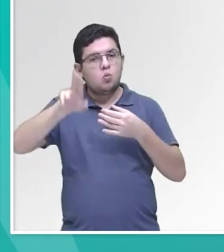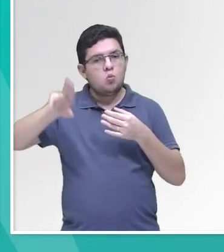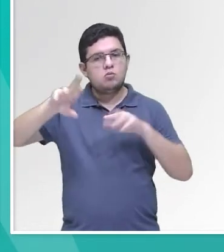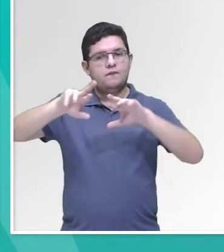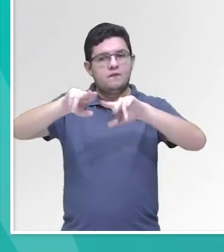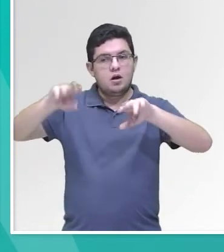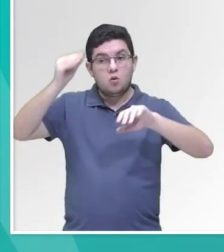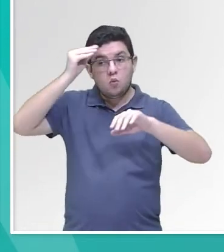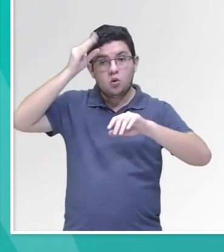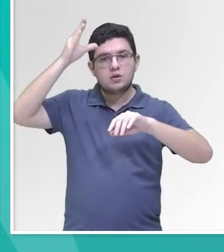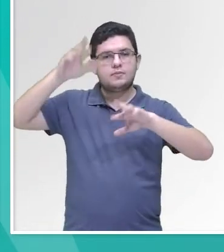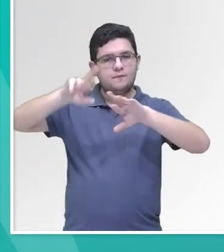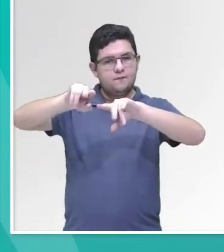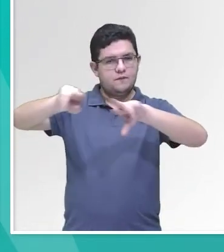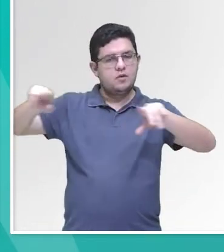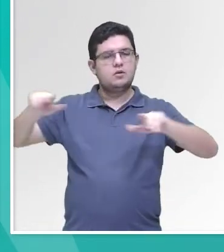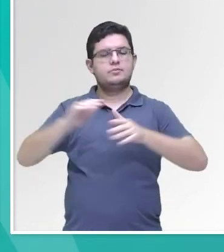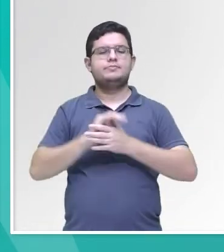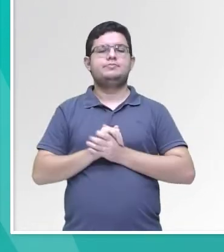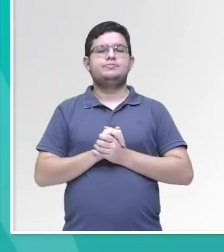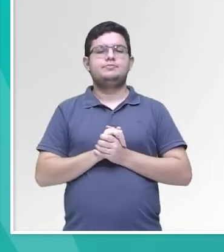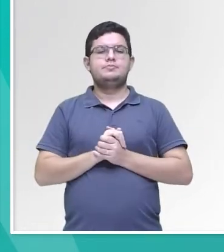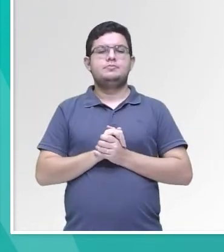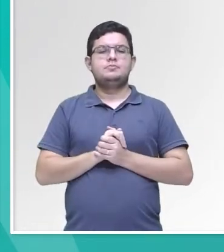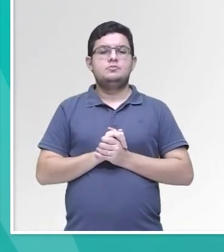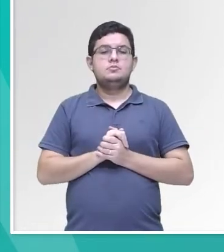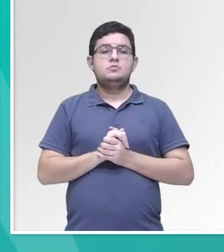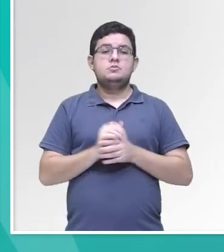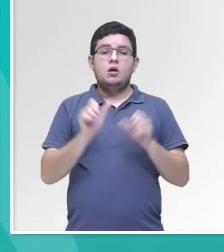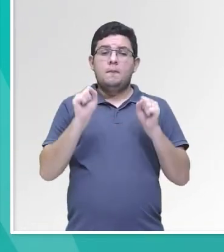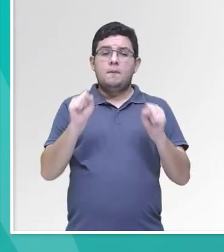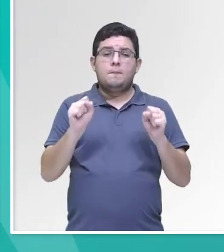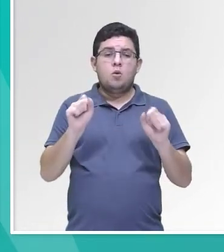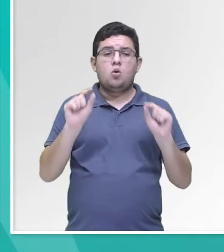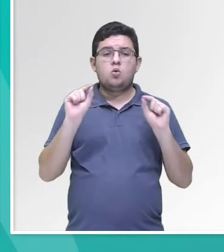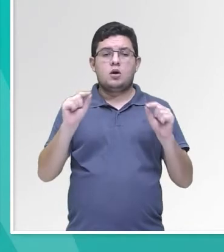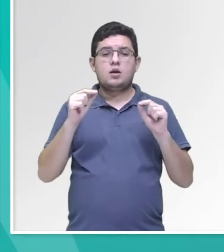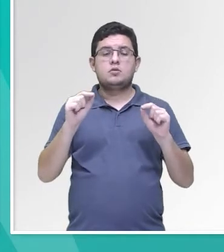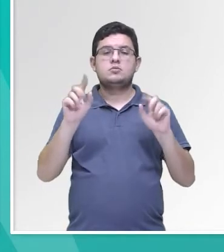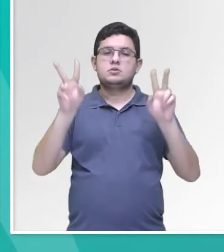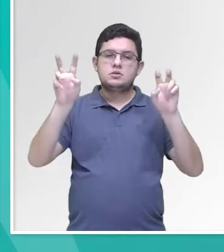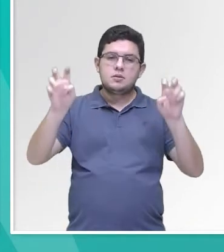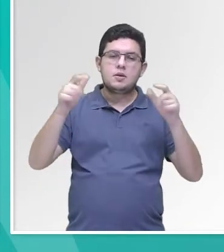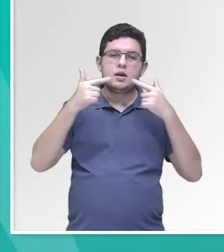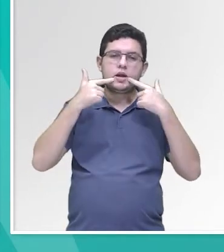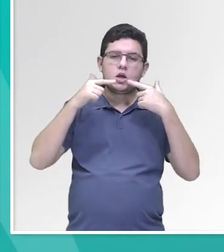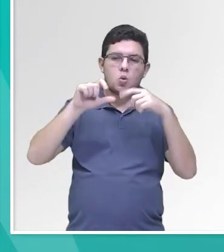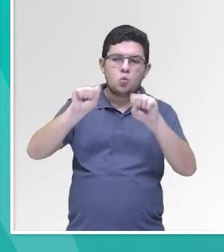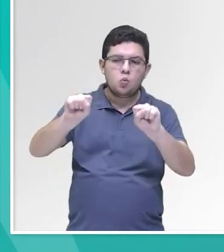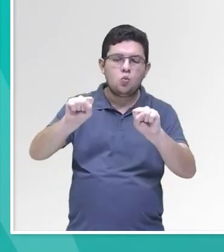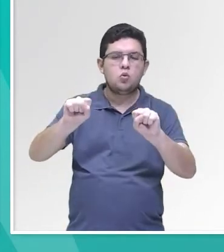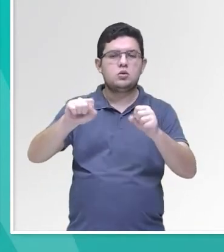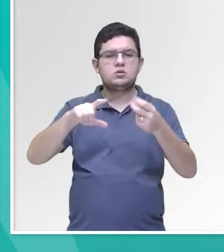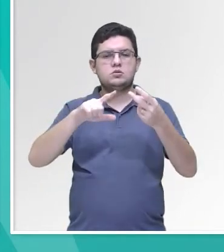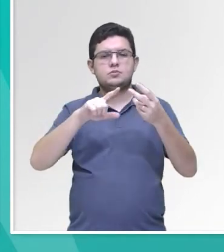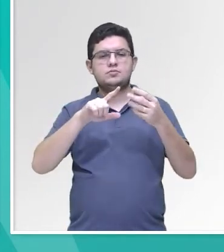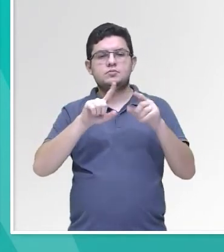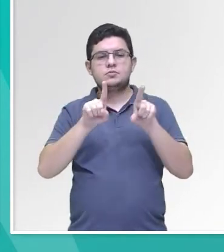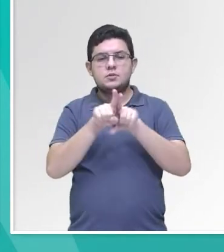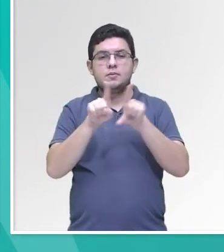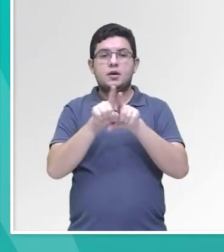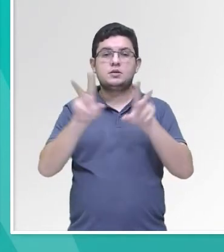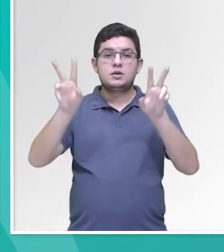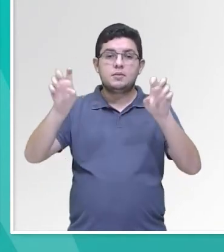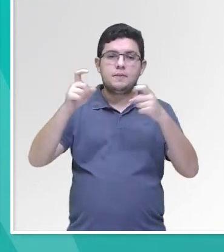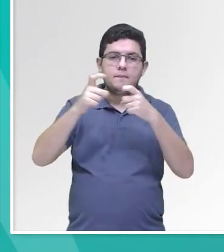temas variados sem sentir dificuldade, né? Pode ser informação linguística, dados médicos